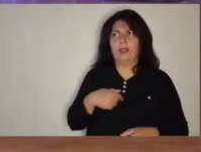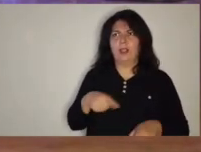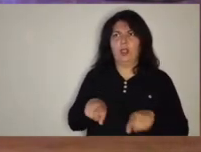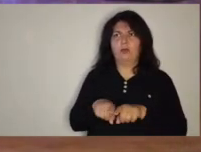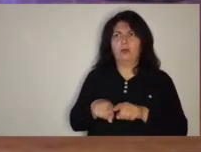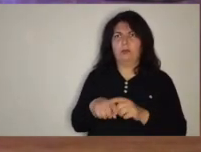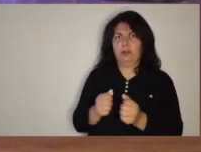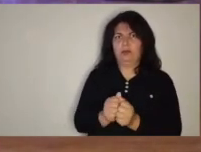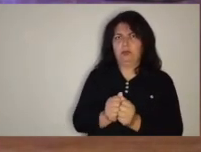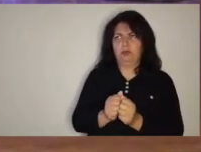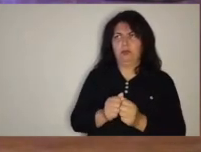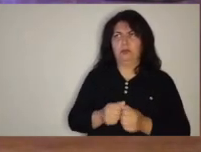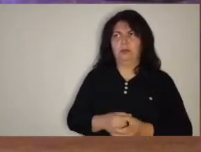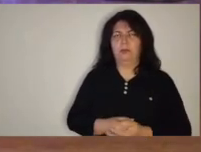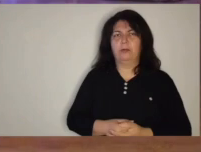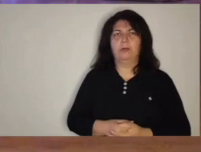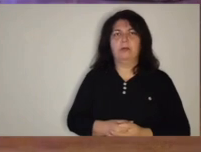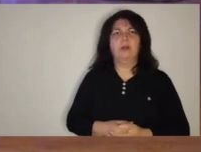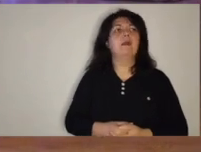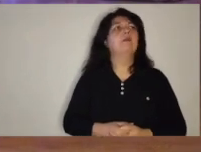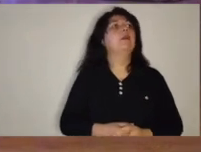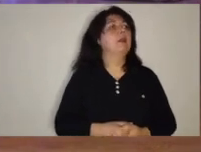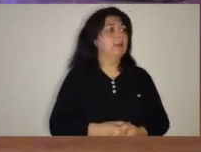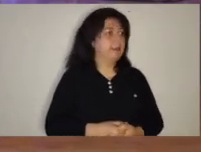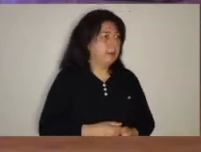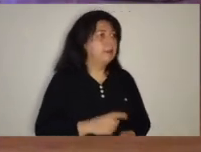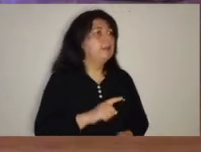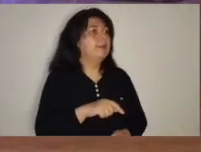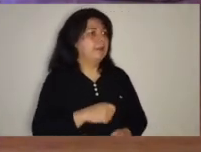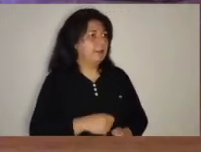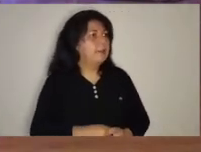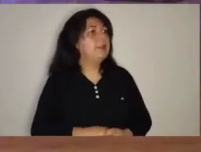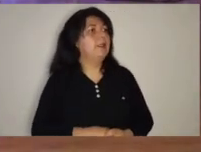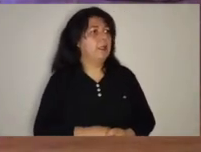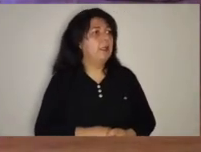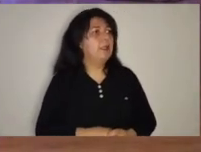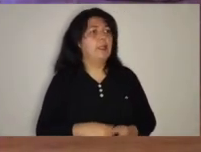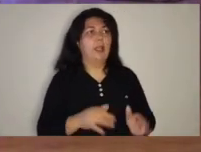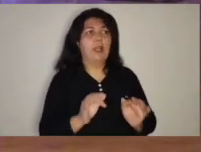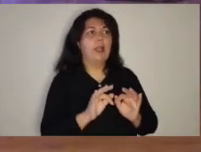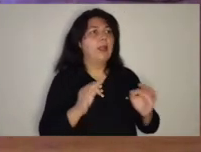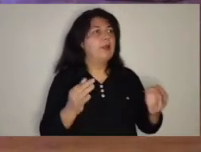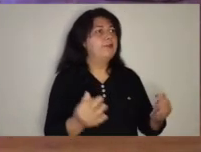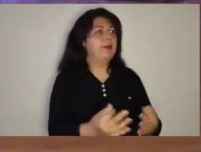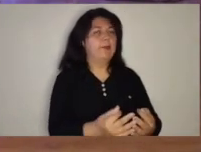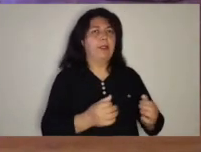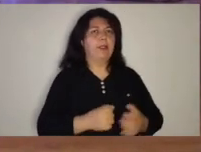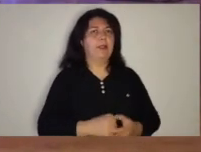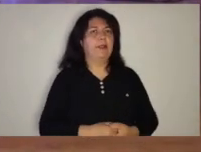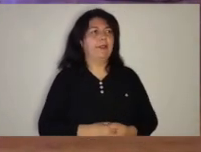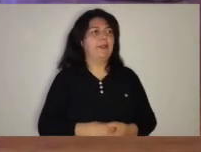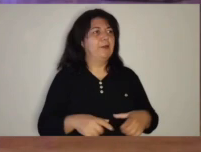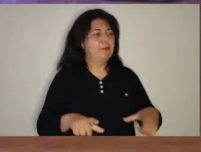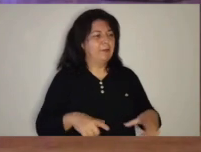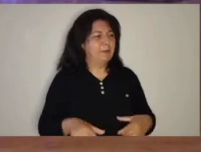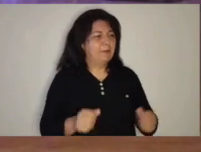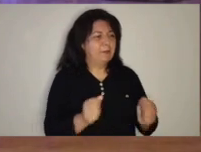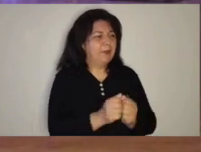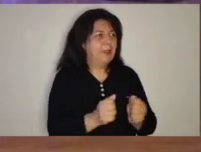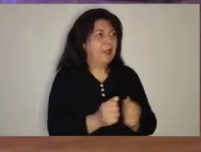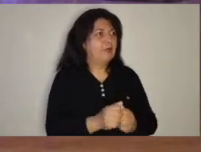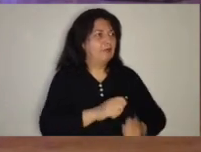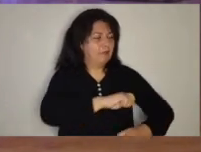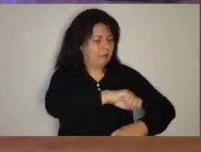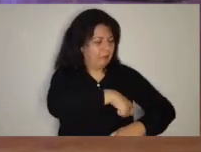frutas, para cortar o pão italiano. Eu falei, a gente vai comer todo mundo junto. Irmãos, faça essa experiência com seus